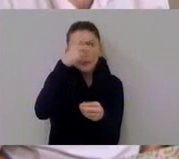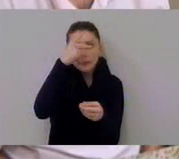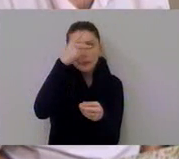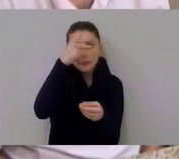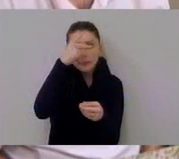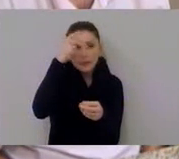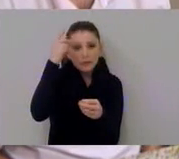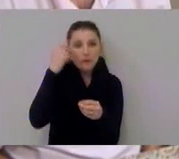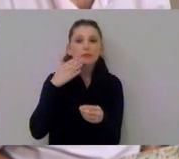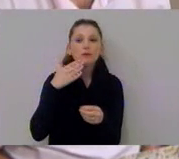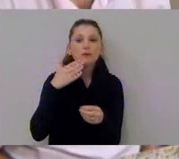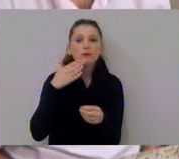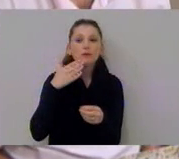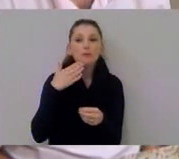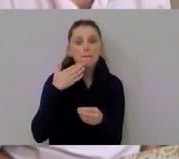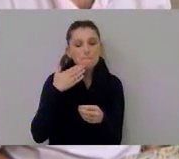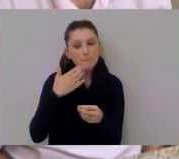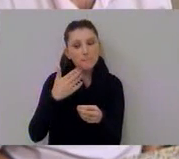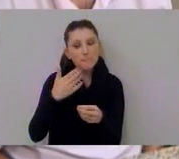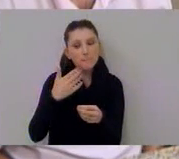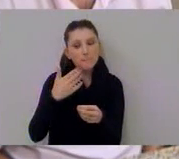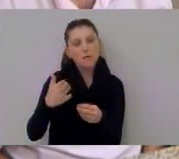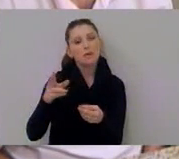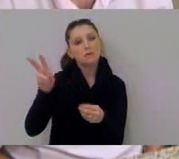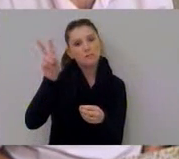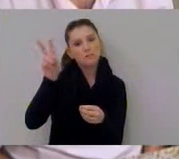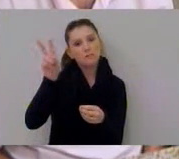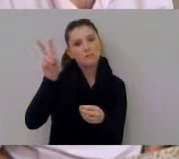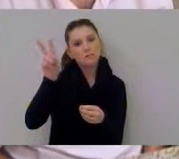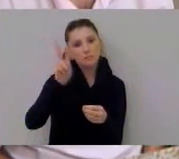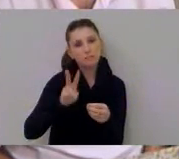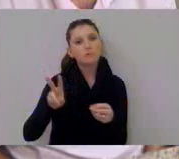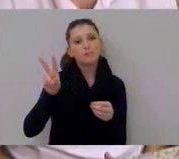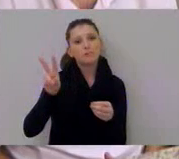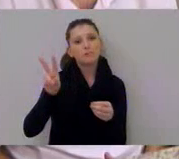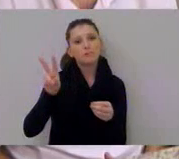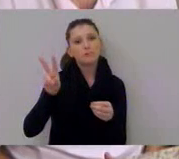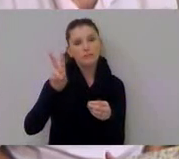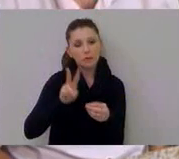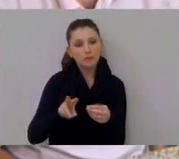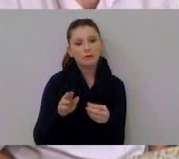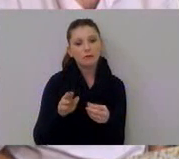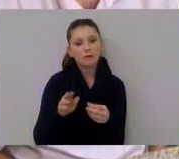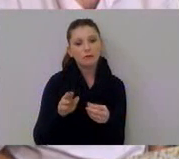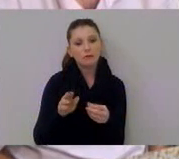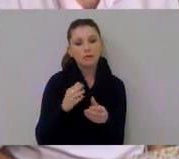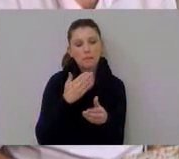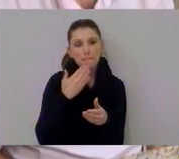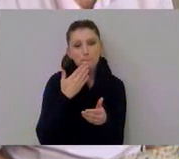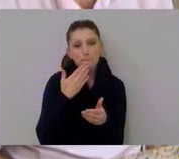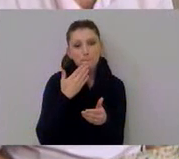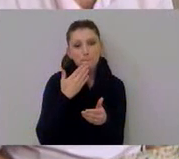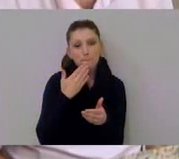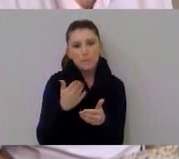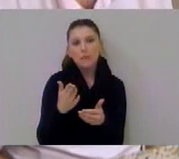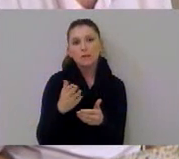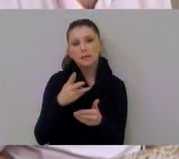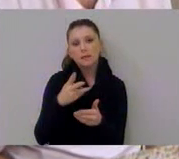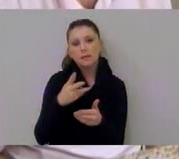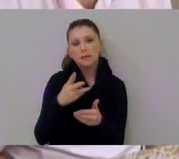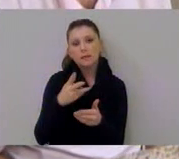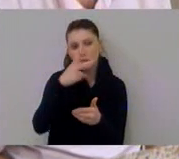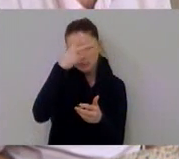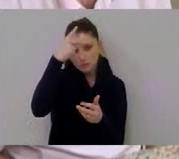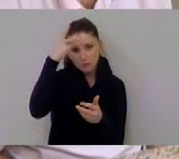peça para o seu vereador, exatamente. Peça para o seu prefeito para